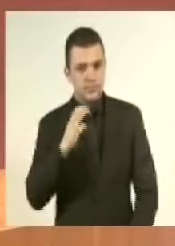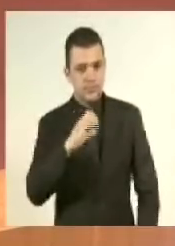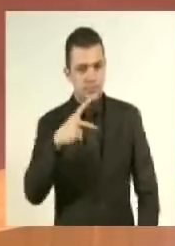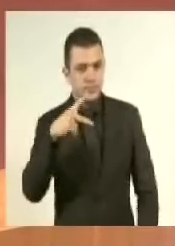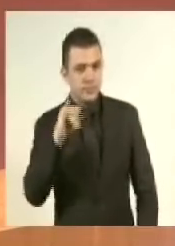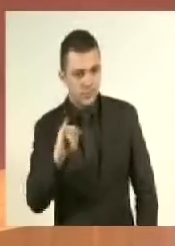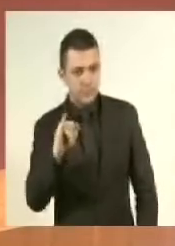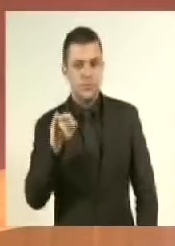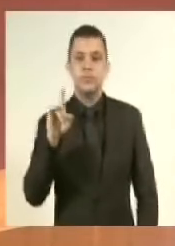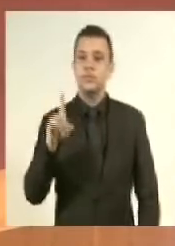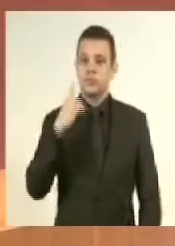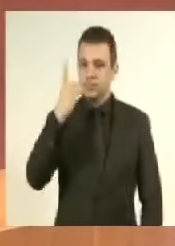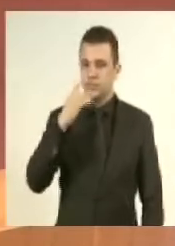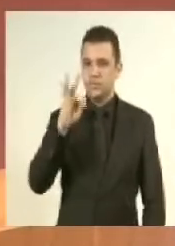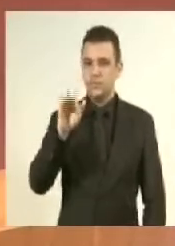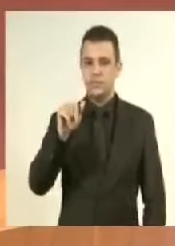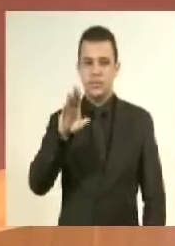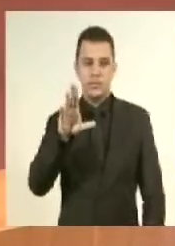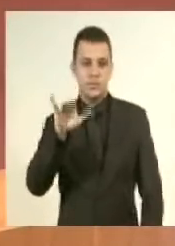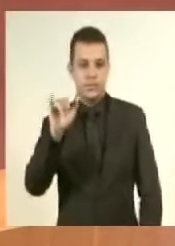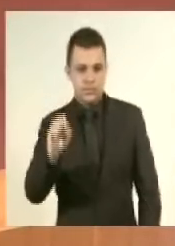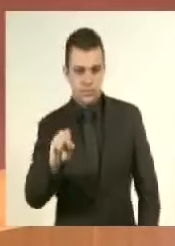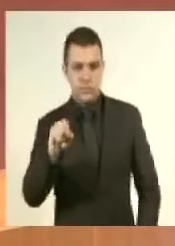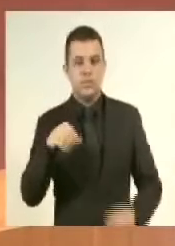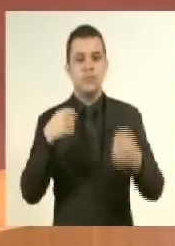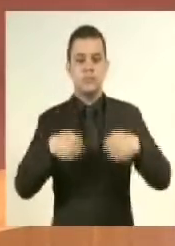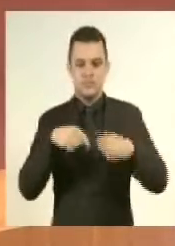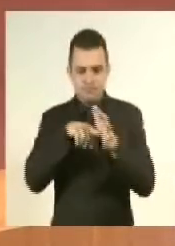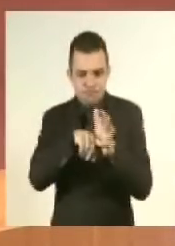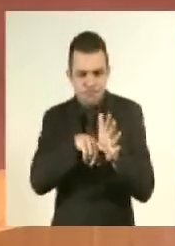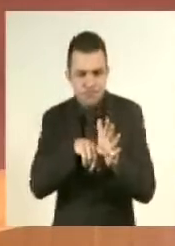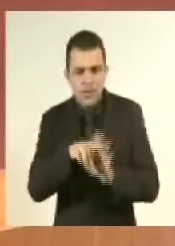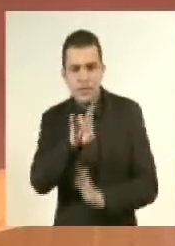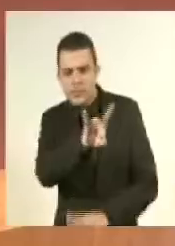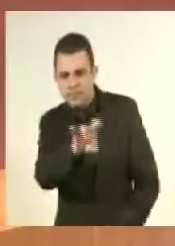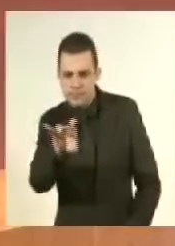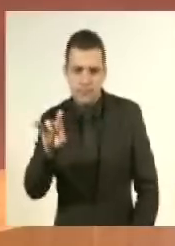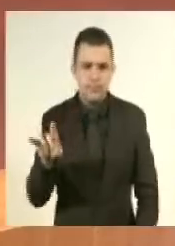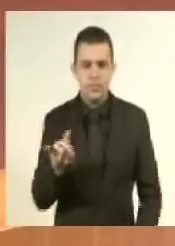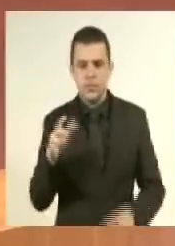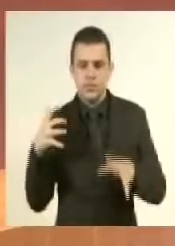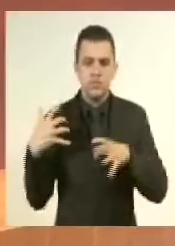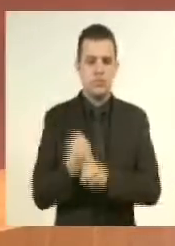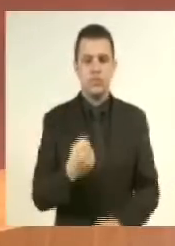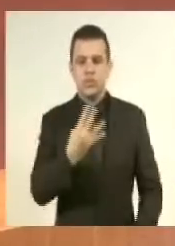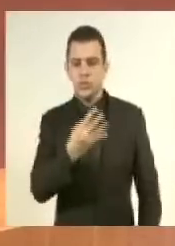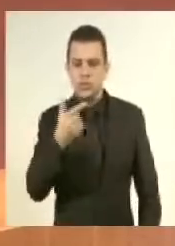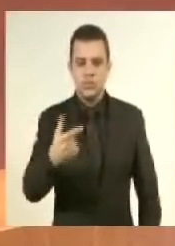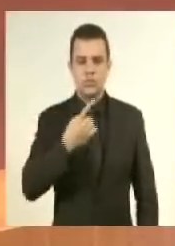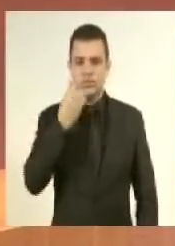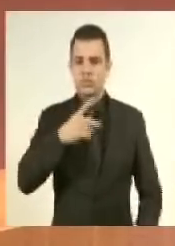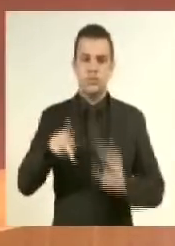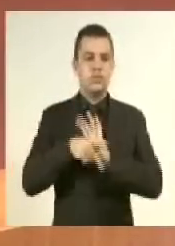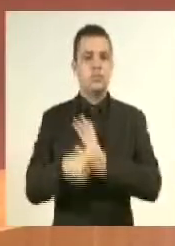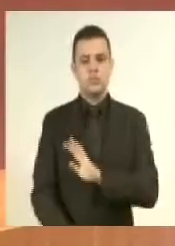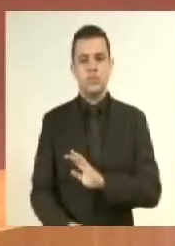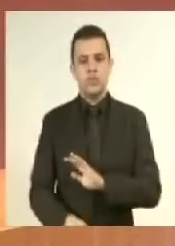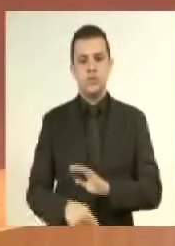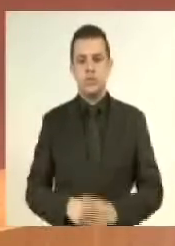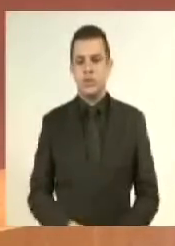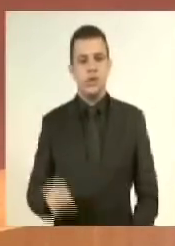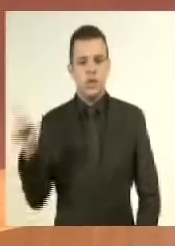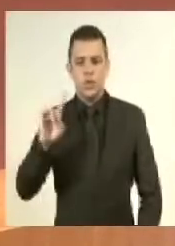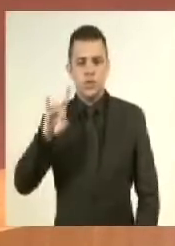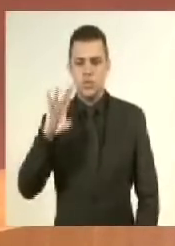Braga, que faça para investigar os gastos de campanha eleitoral dos 42 deputados. Aceito e não o desafio. de